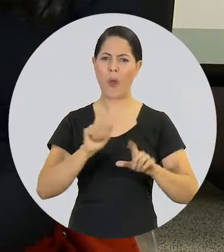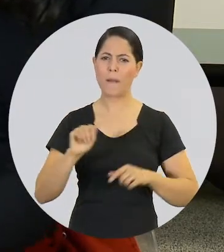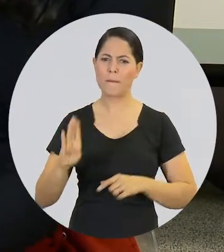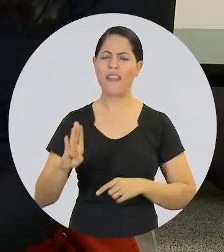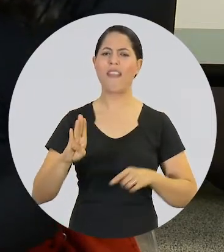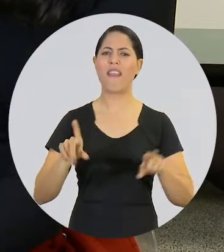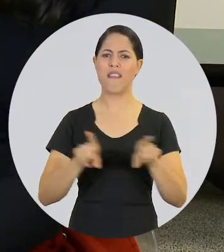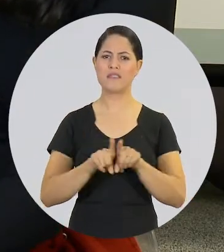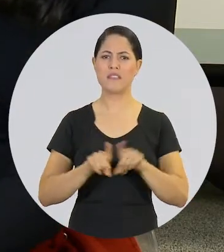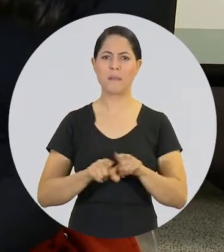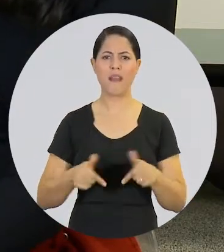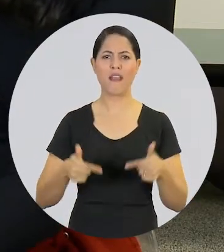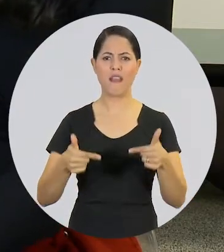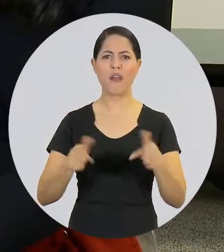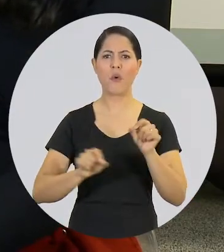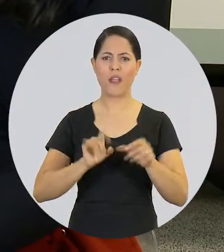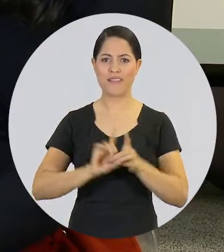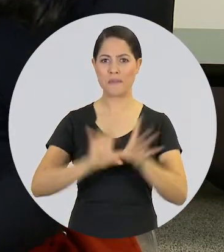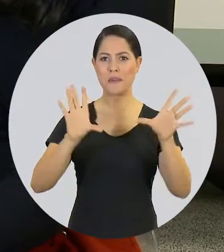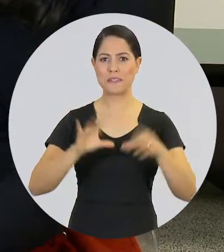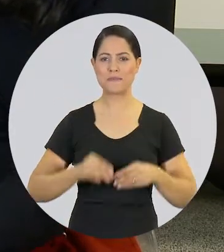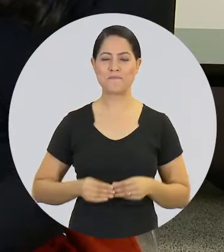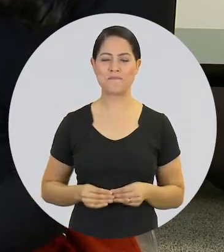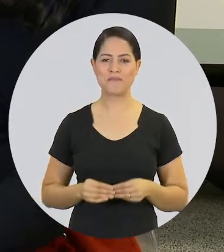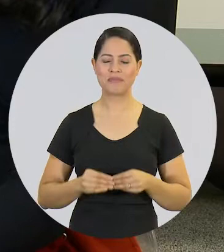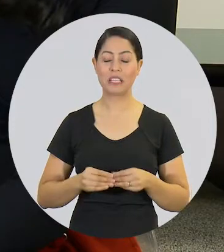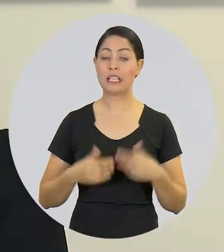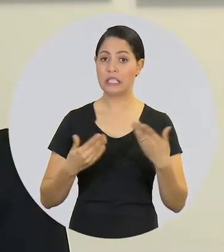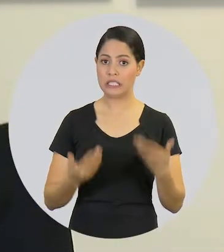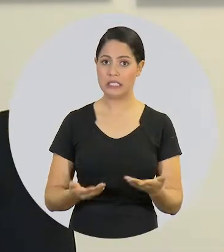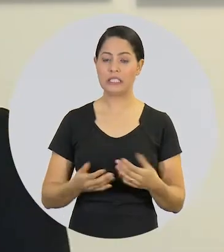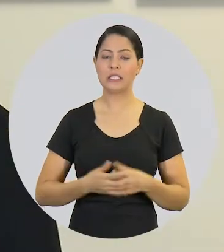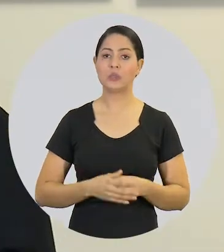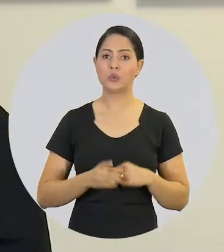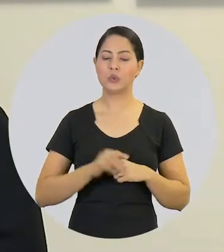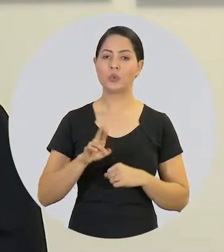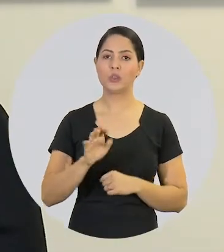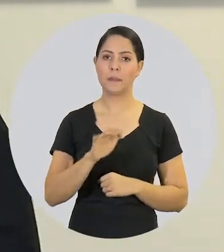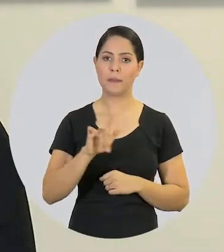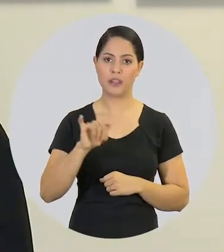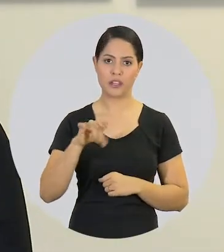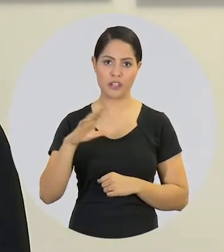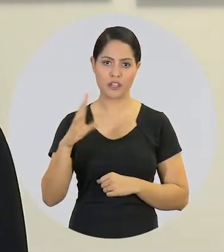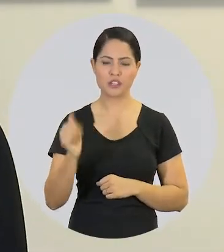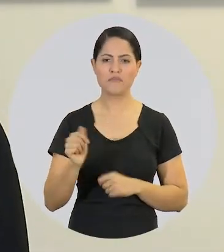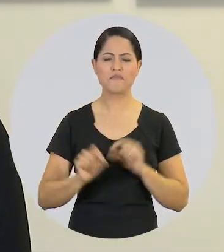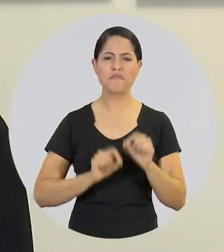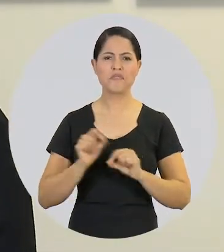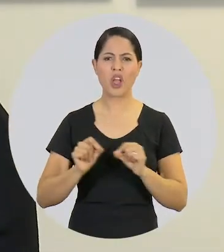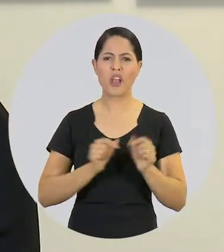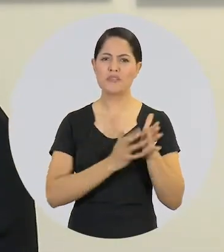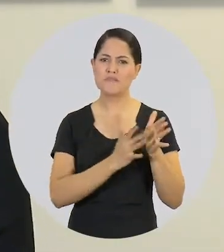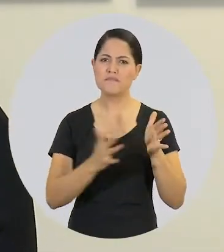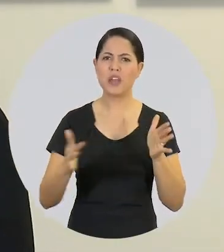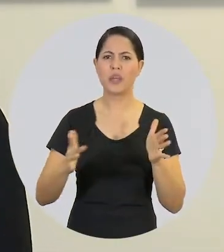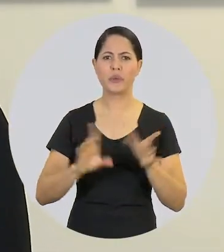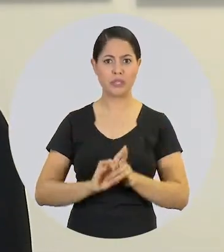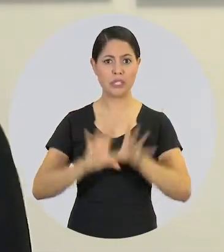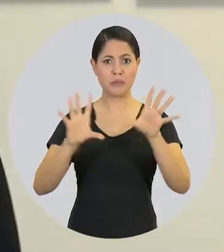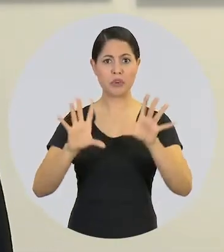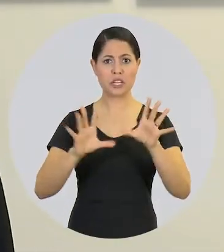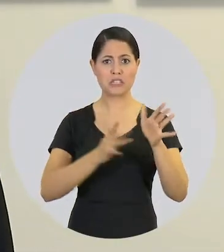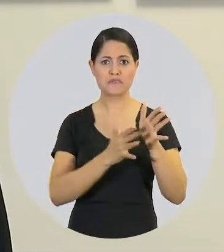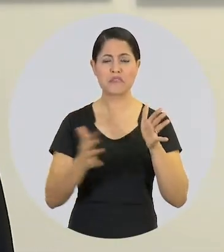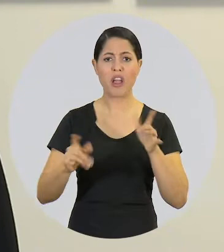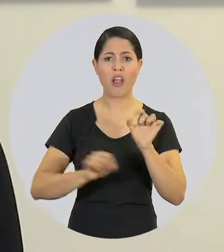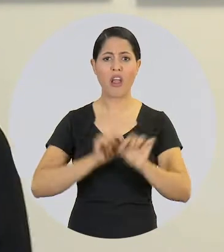nossa instituição, para a Ordem dos Advogados do Brasil, que é exatamente a democracia. Doutor Lamáquia, para começarmos, o índice de democracia que acompanha a